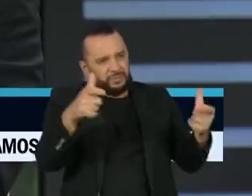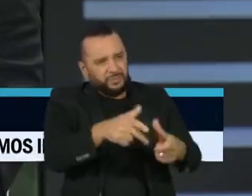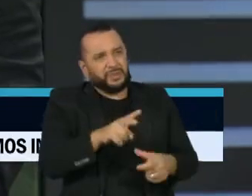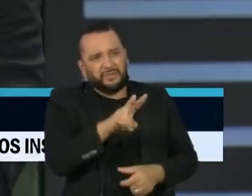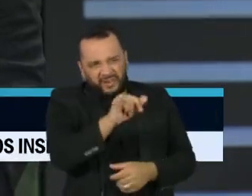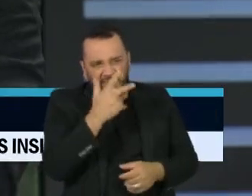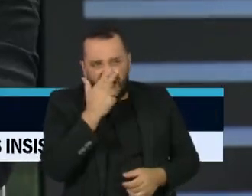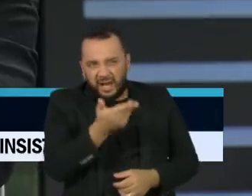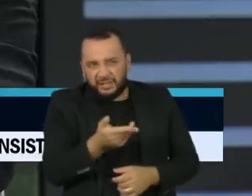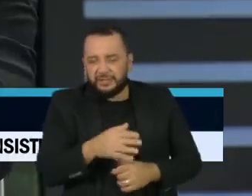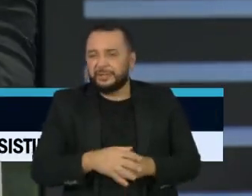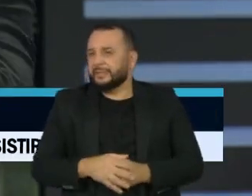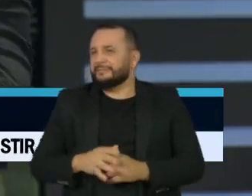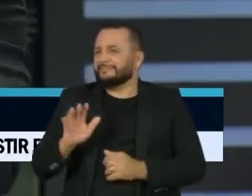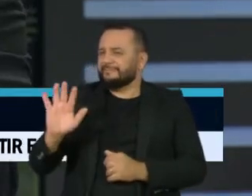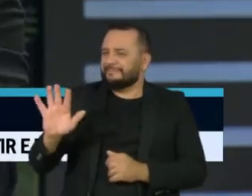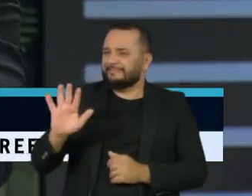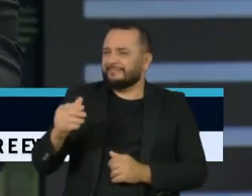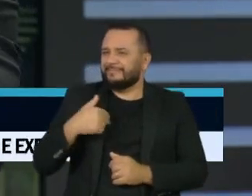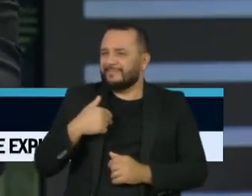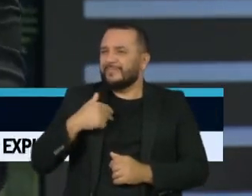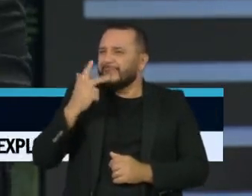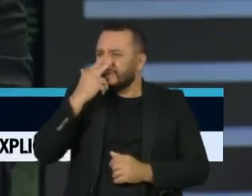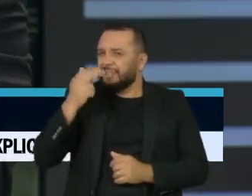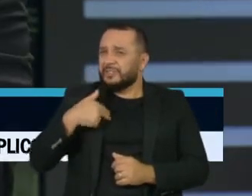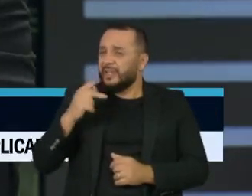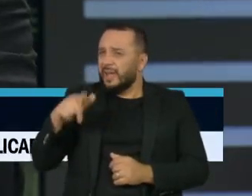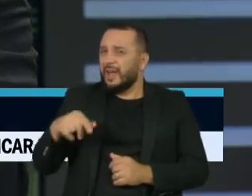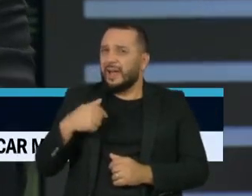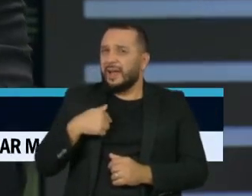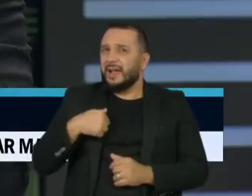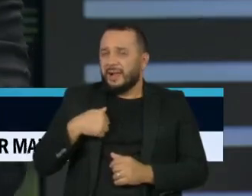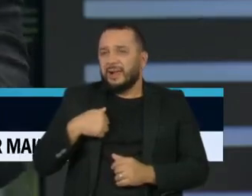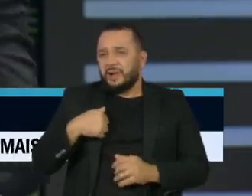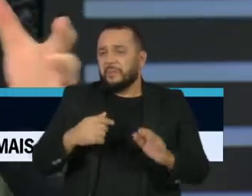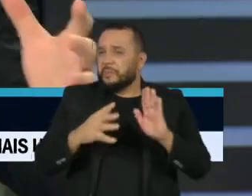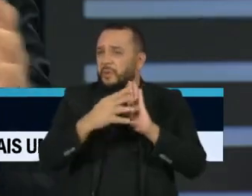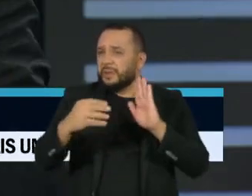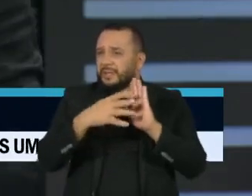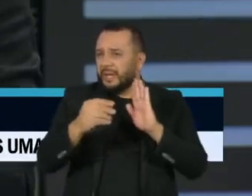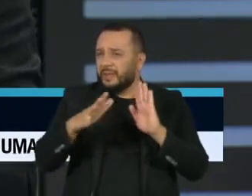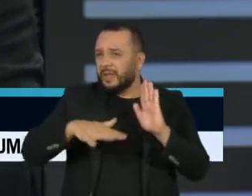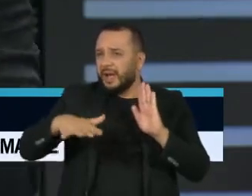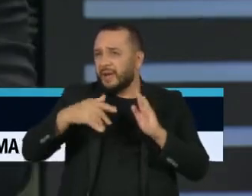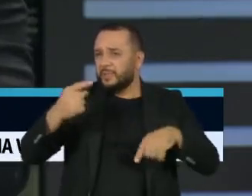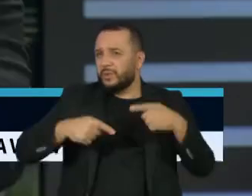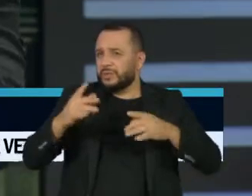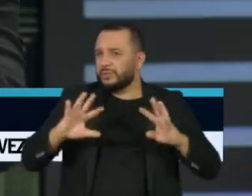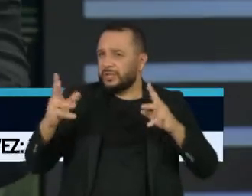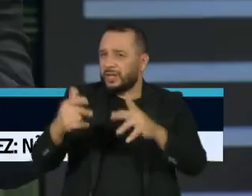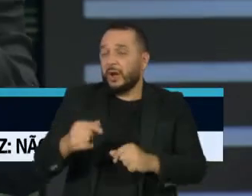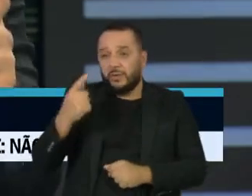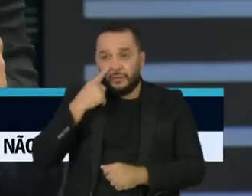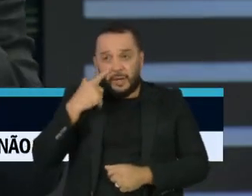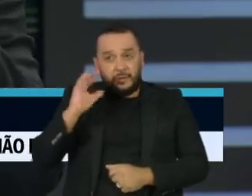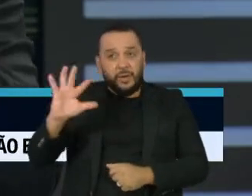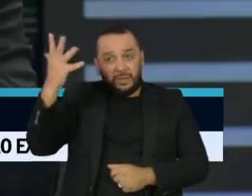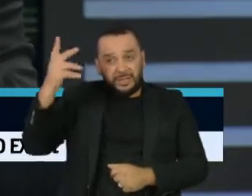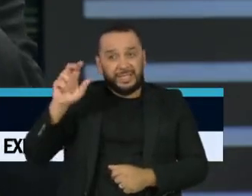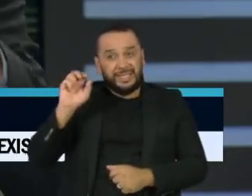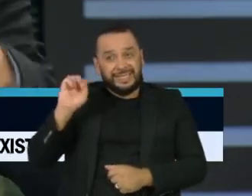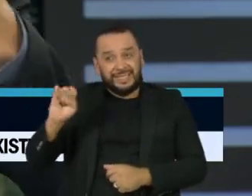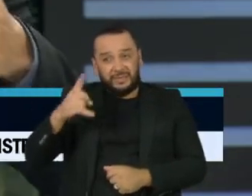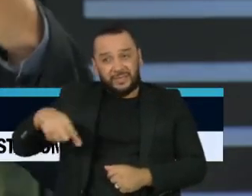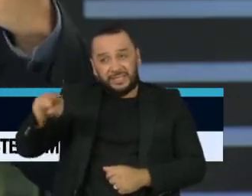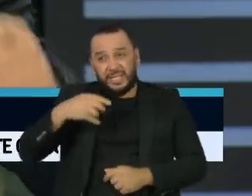como um leading case, como um caso para ser referência para a classe política como um todo. Olha o que vai acontecer com